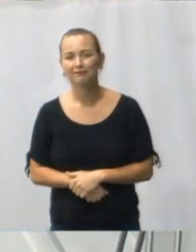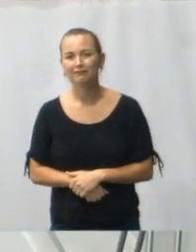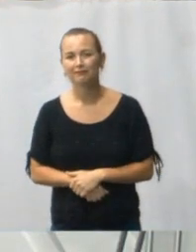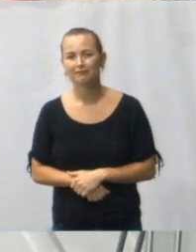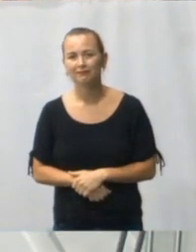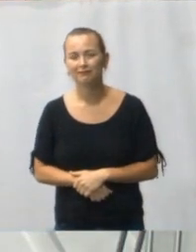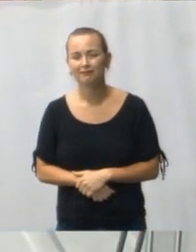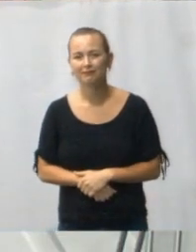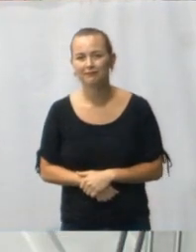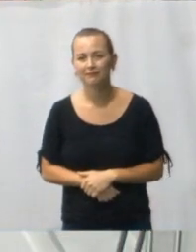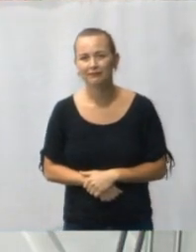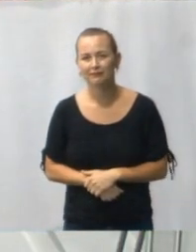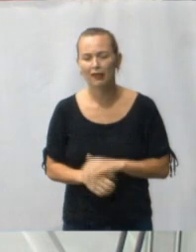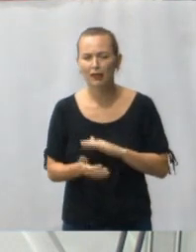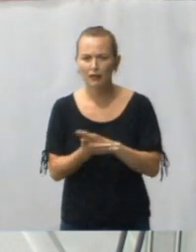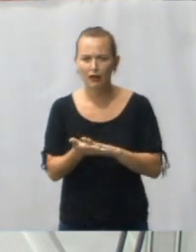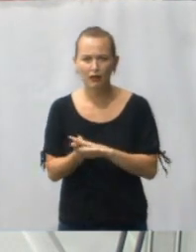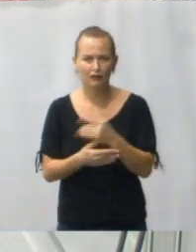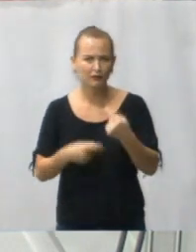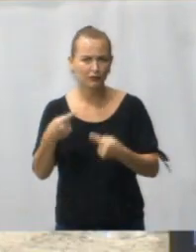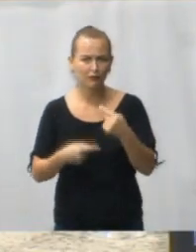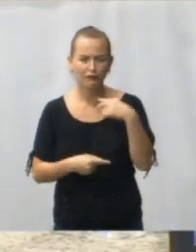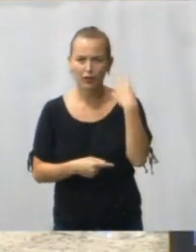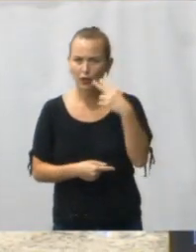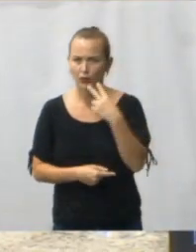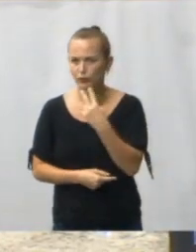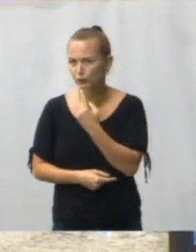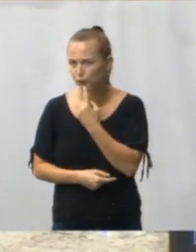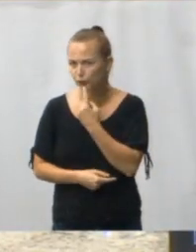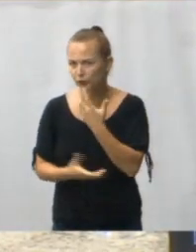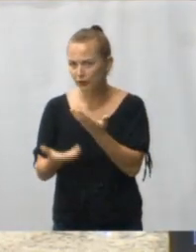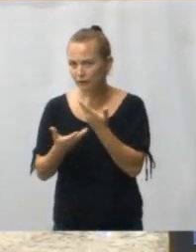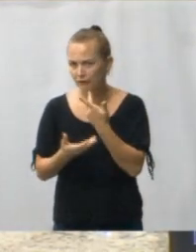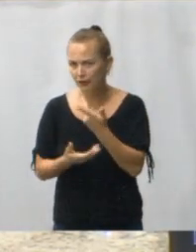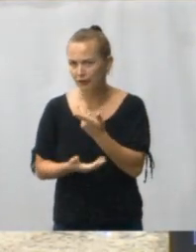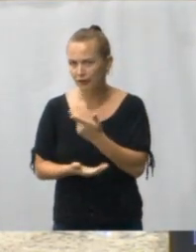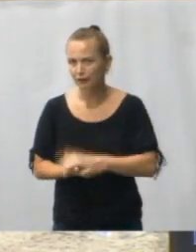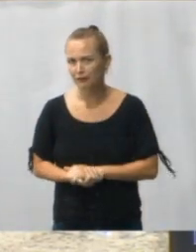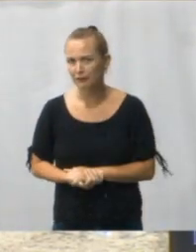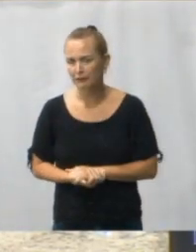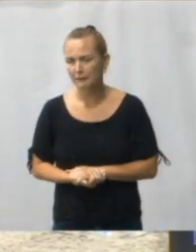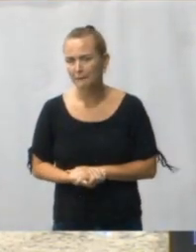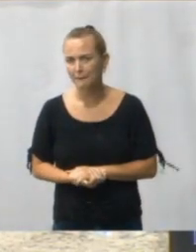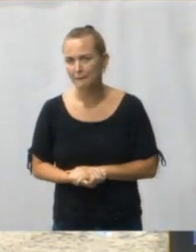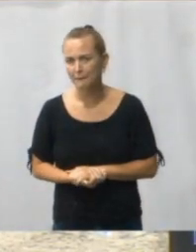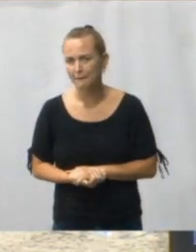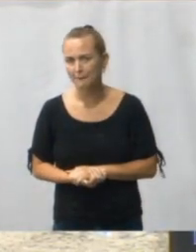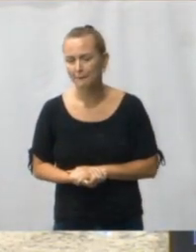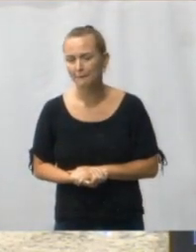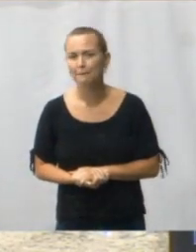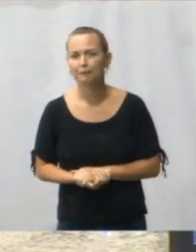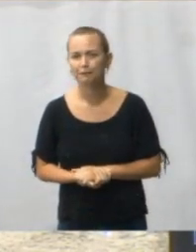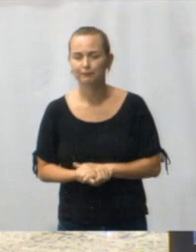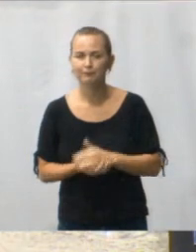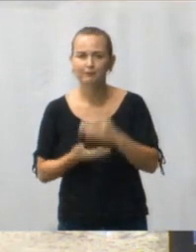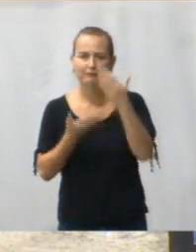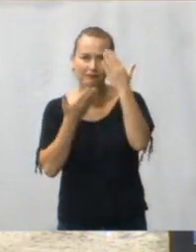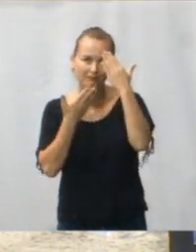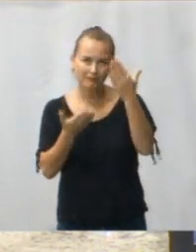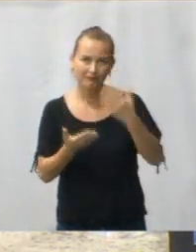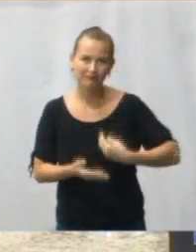tratar, vereador Duda, alguma consideração final? Ok. Quero agradecer a presença de todos. Próxima